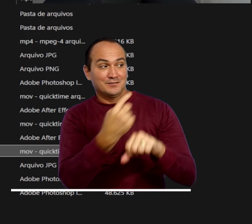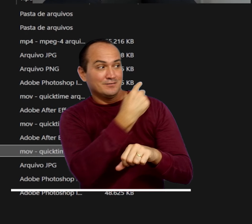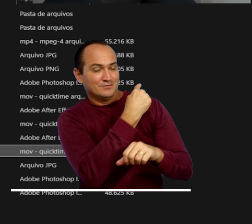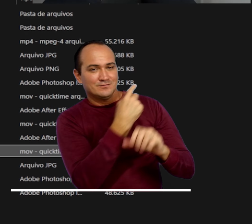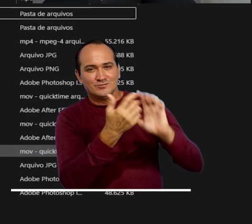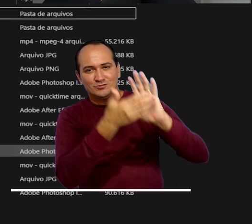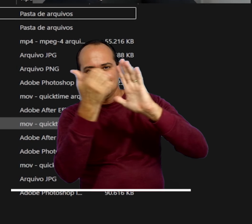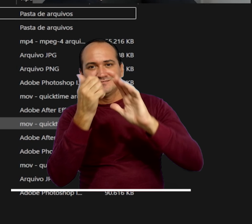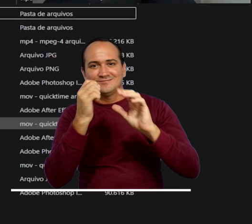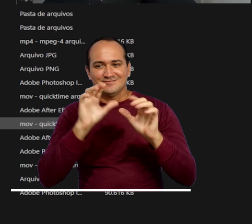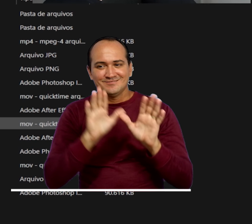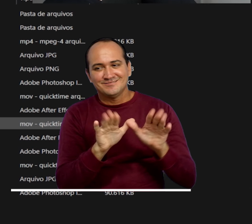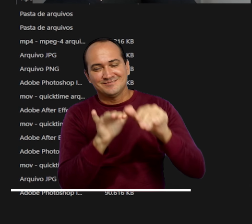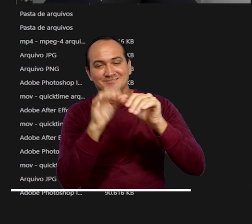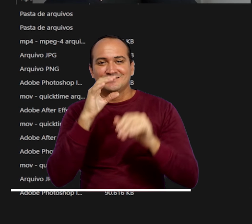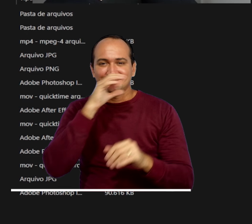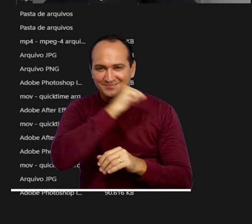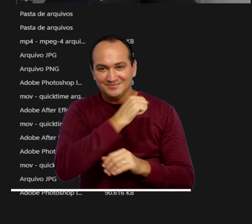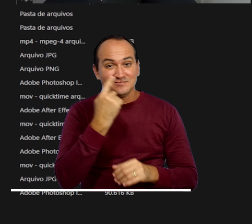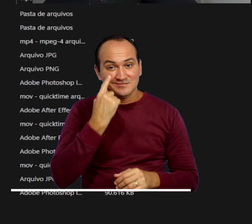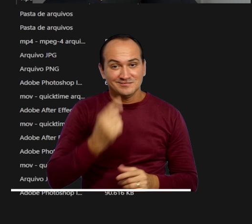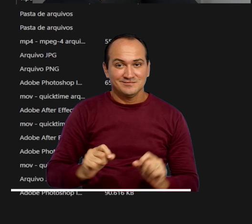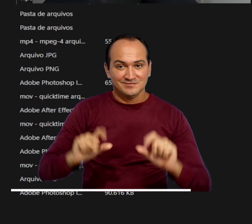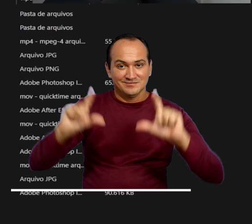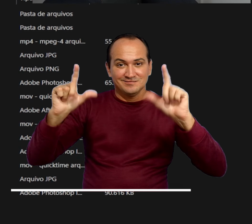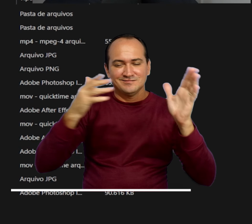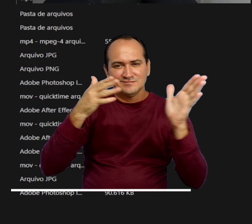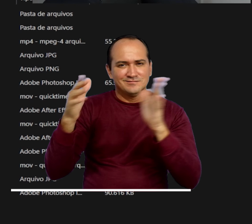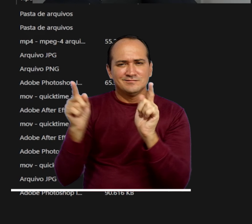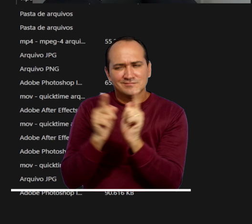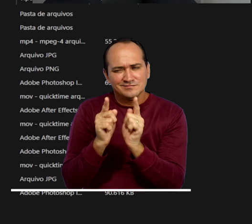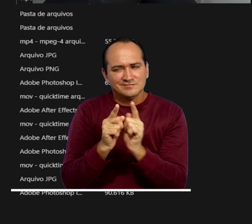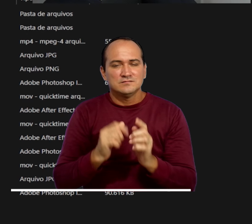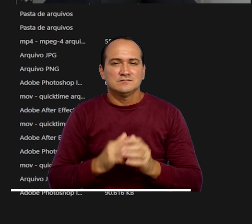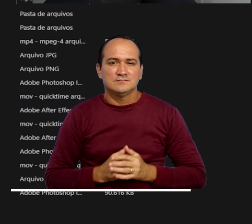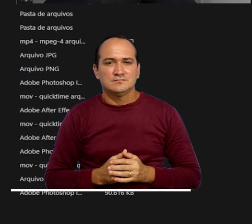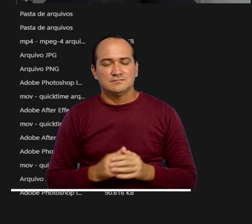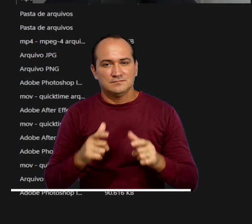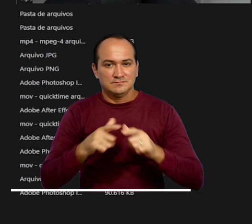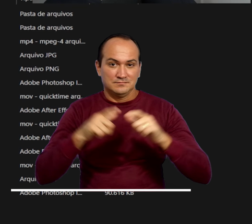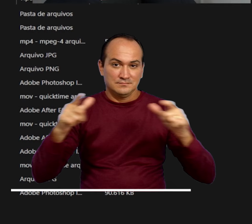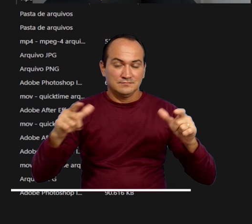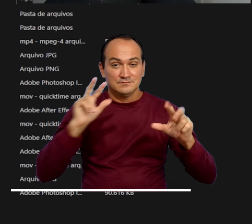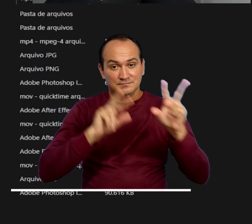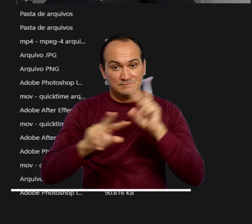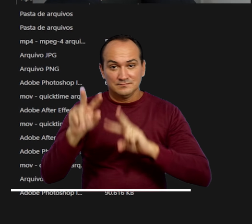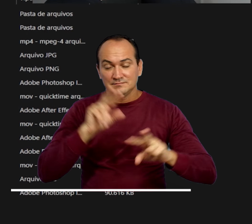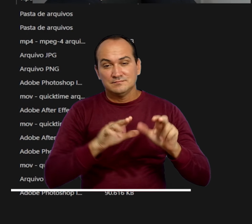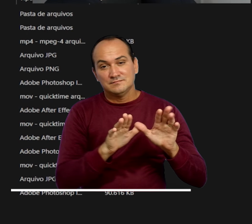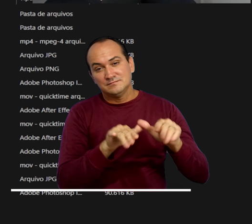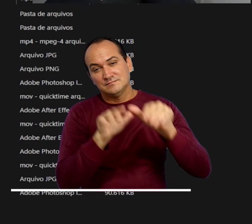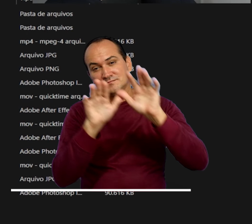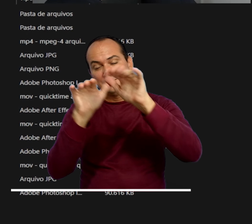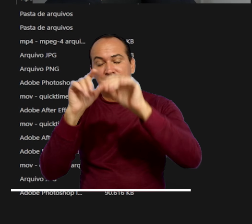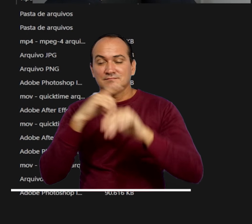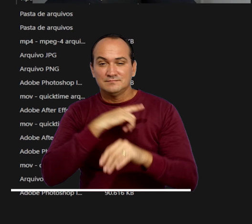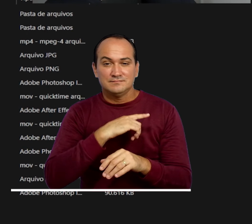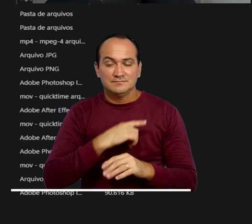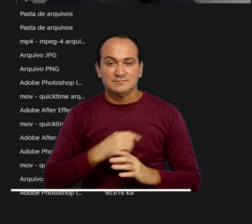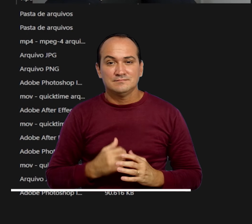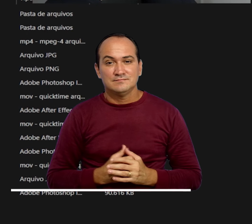Essa aqui, ó. Dá um play aqui rápido. Ela tá bem pequenininha, tá? Vou até colocar um pouquinho maior para vocês conseguirem visualizar. Tem uns